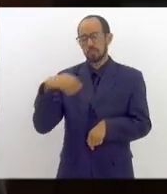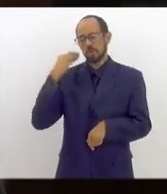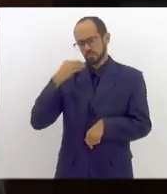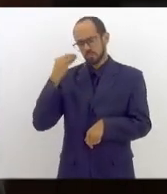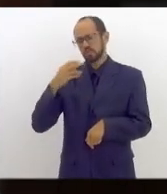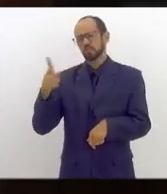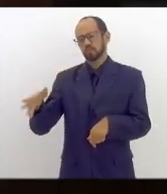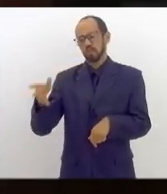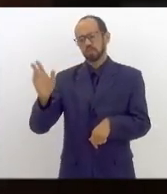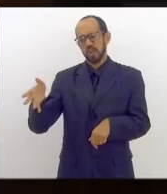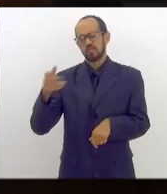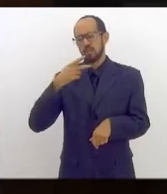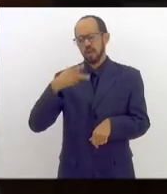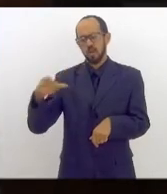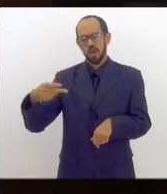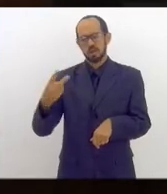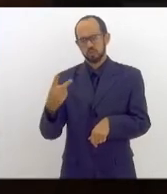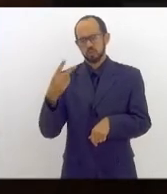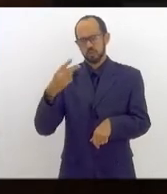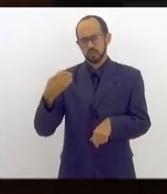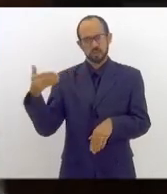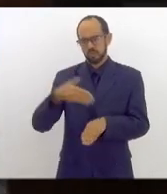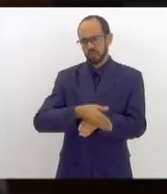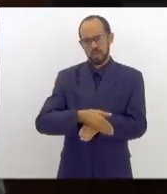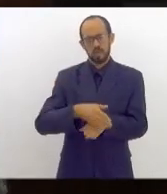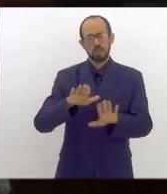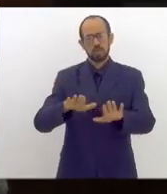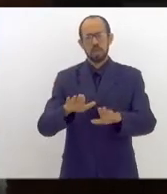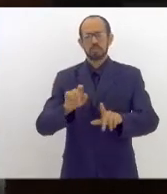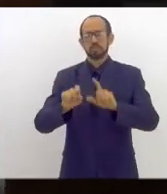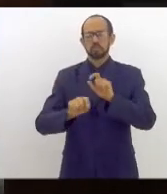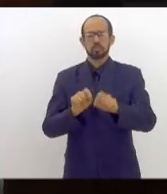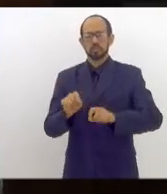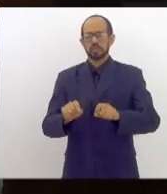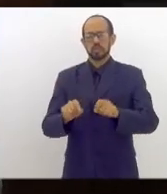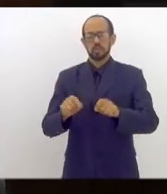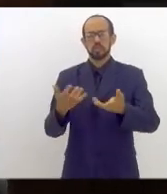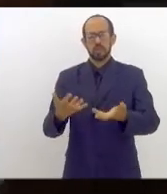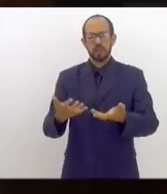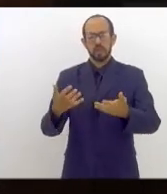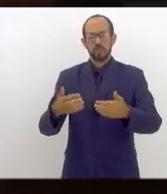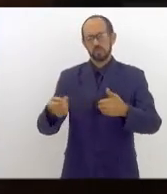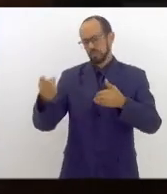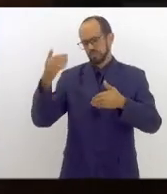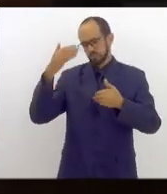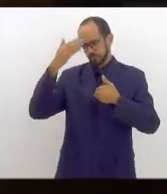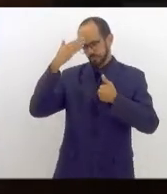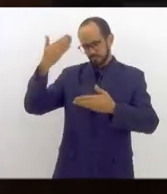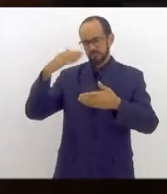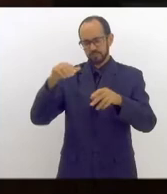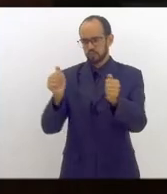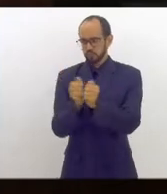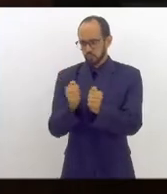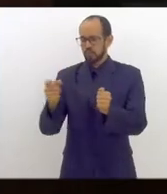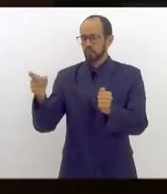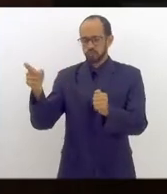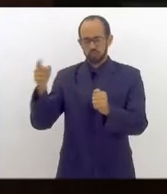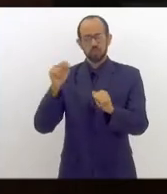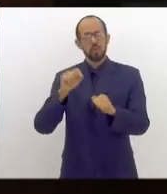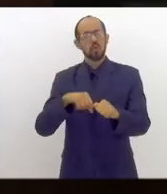já já colocou mas eu quero congratular me congratular com vossa excelência com essa casa